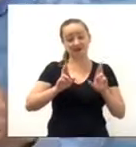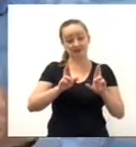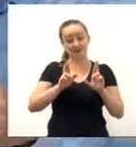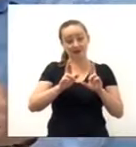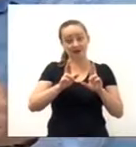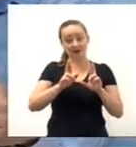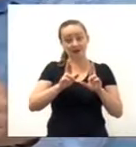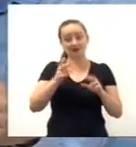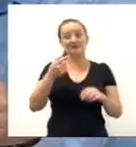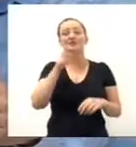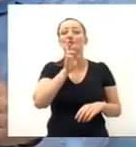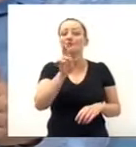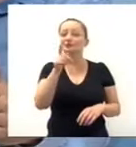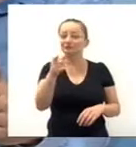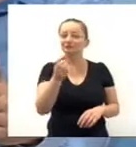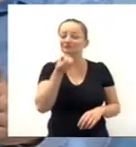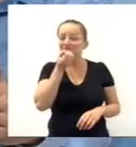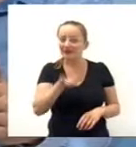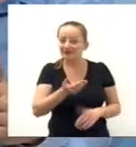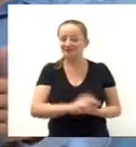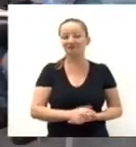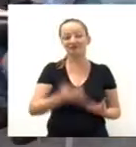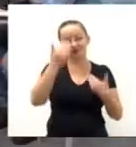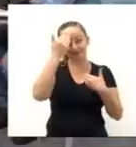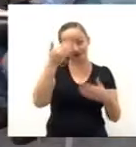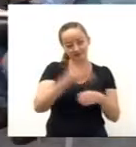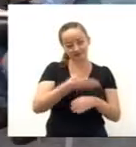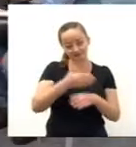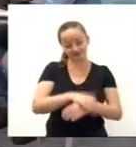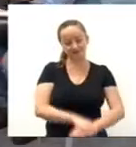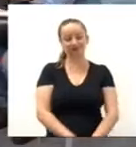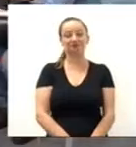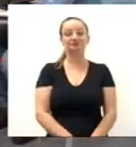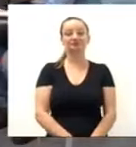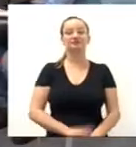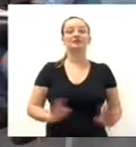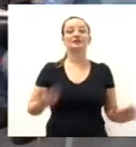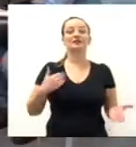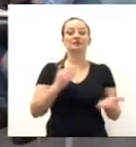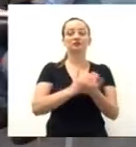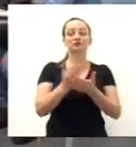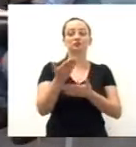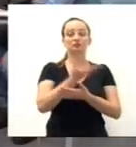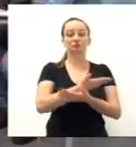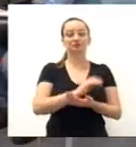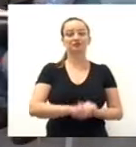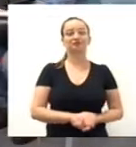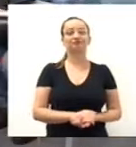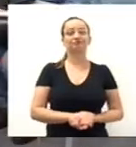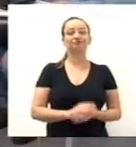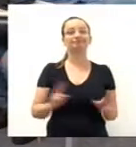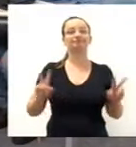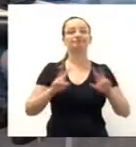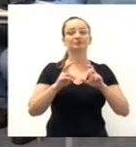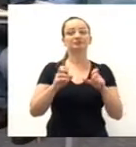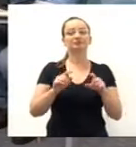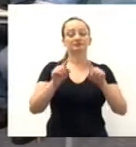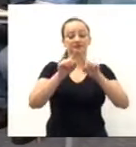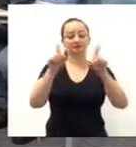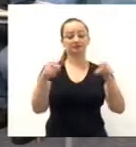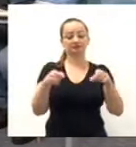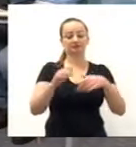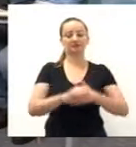tenha sido respondido o seu questionamento. Obrigado por participar. Ok, eu só vou fazer uma introdução aqui da